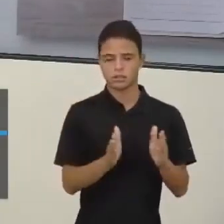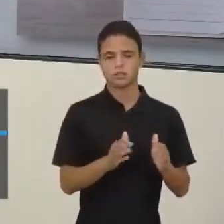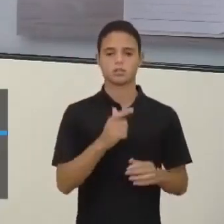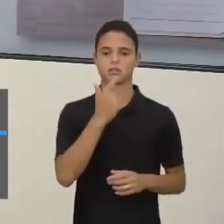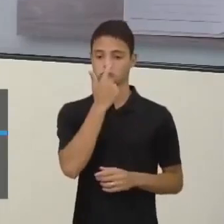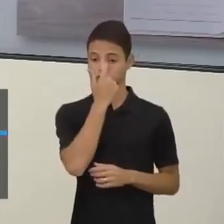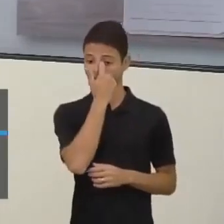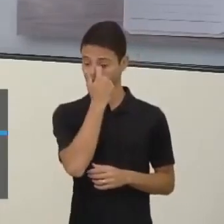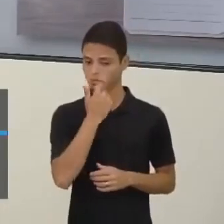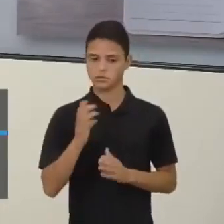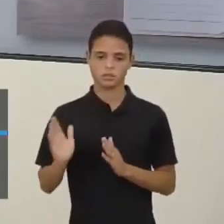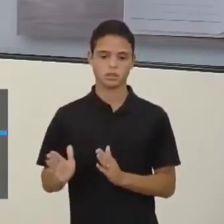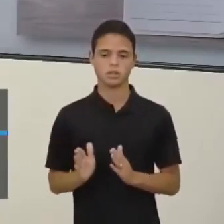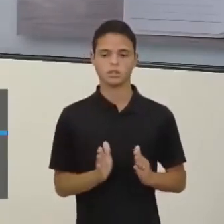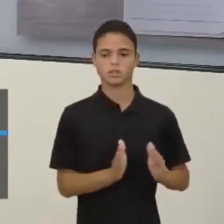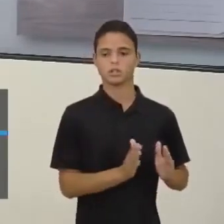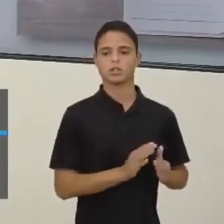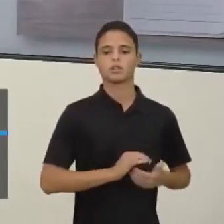E aí, ó,